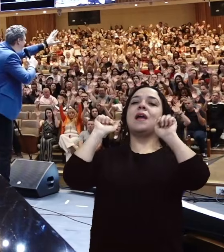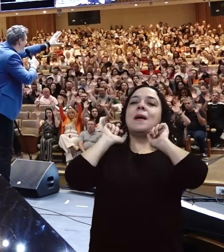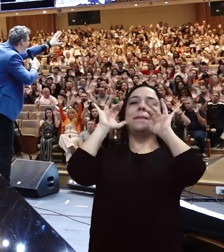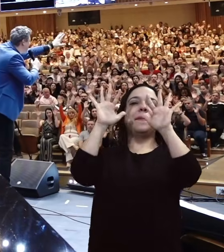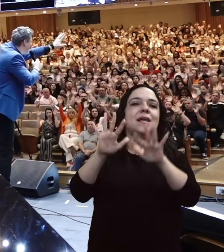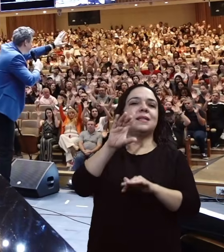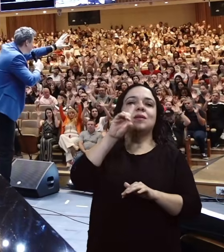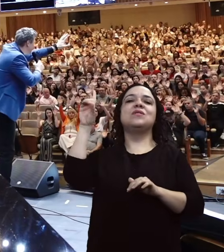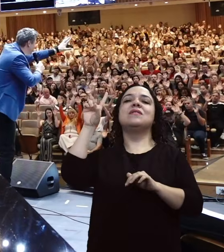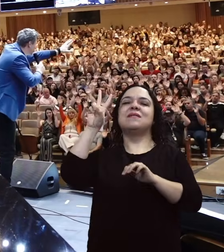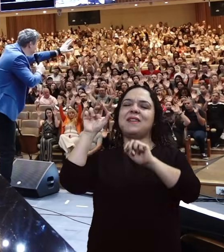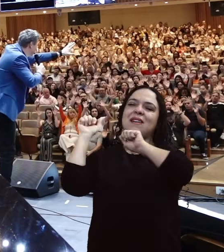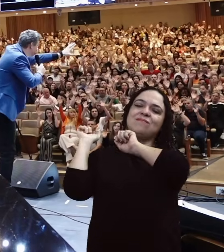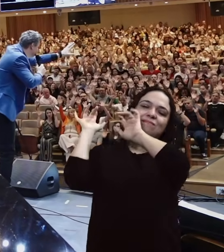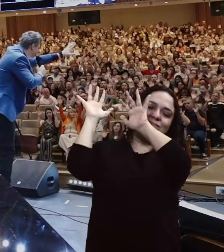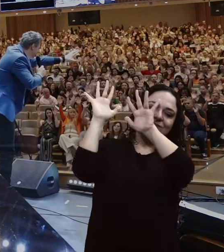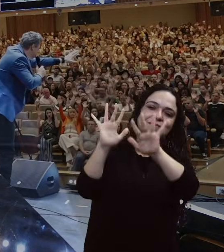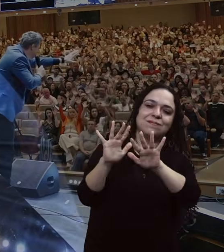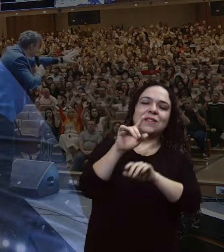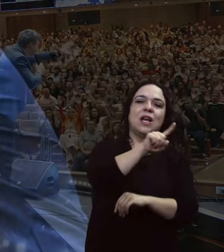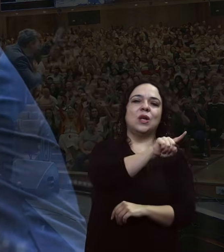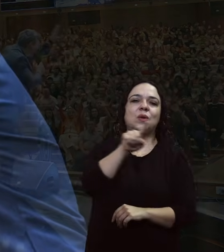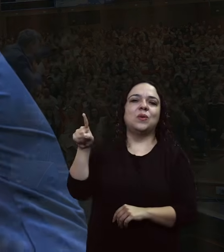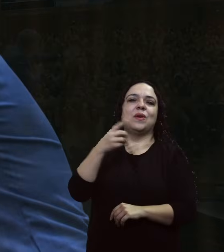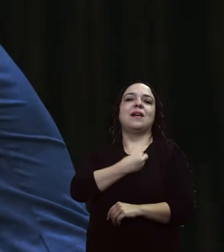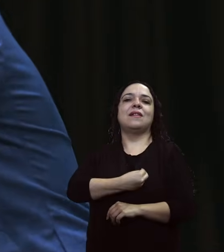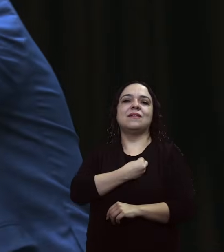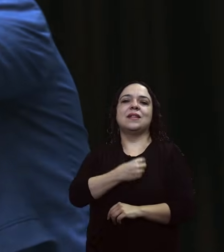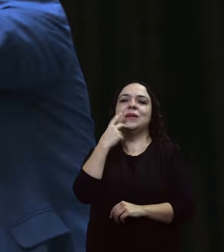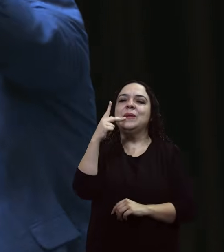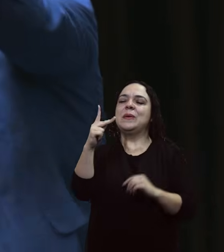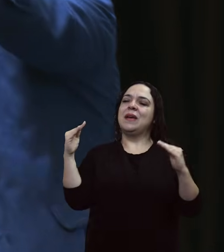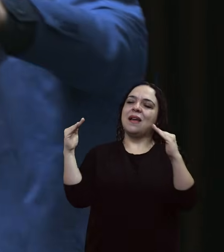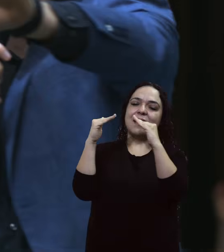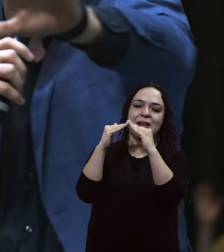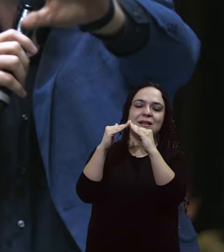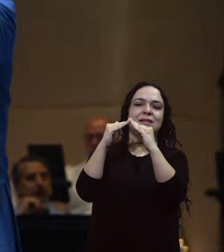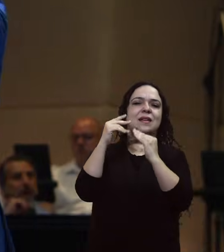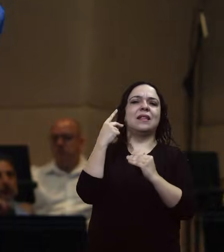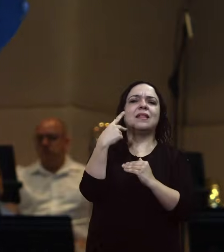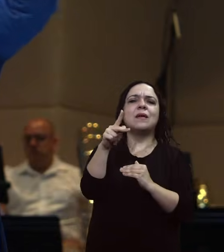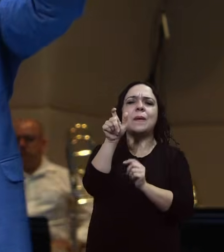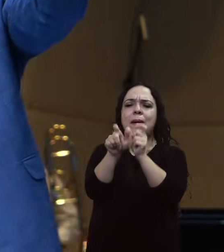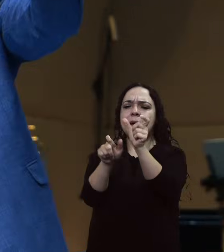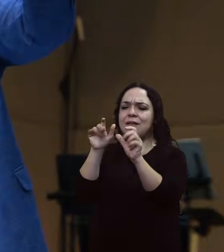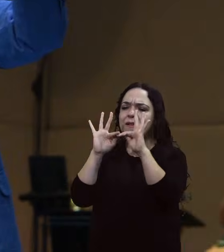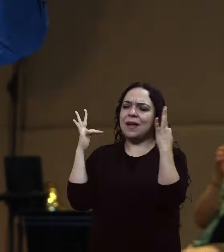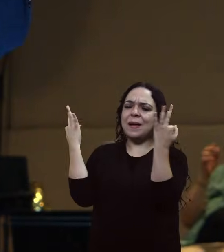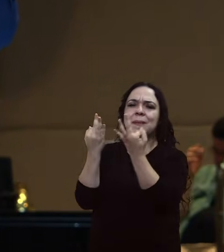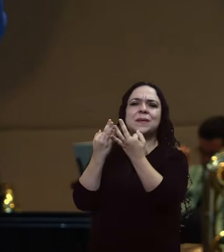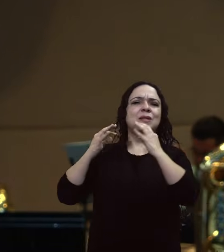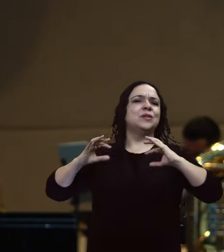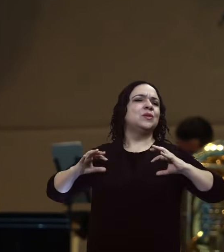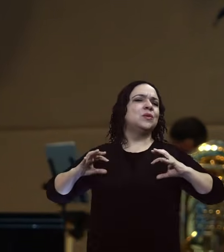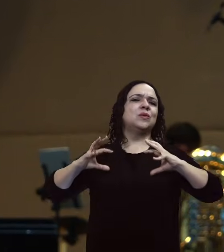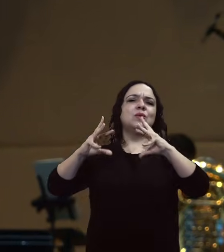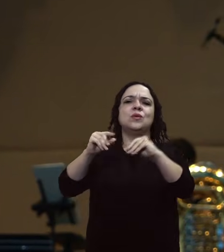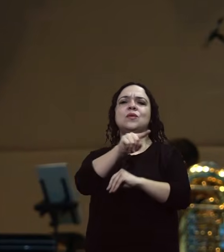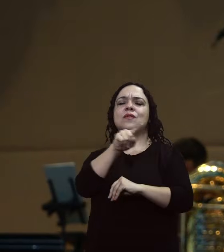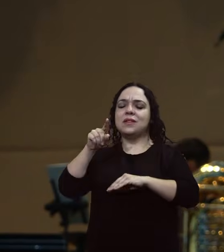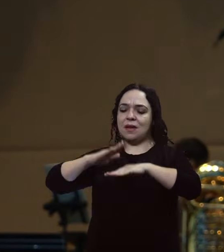Deus vai repousar sobre a sua vida, sobre a sua casa, sobre os seus, sobre tudo que